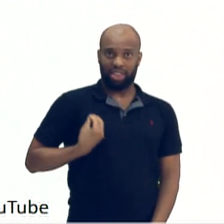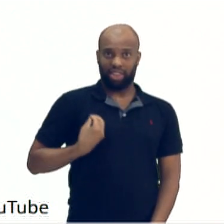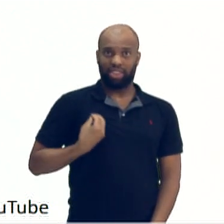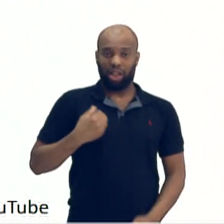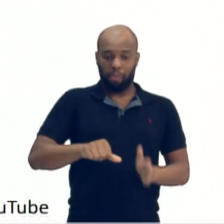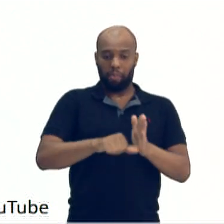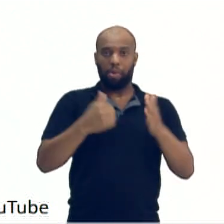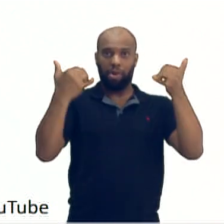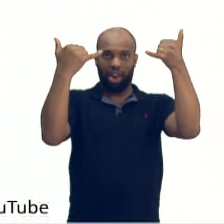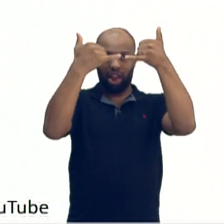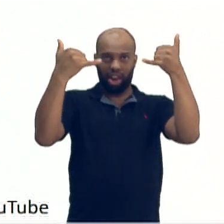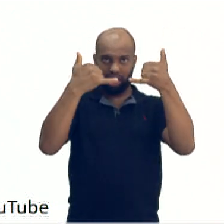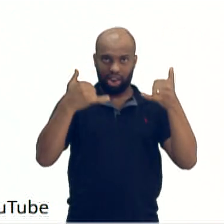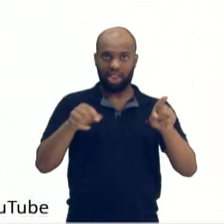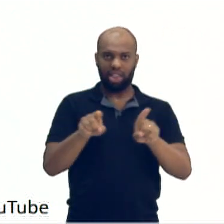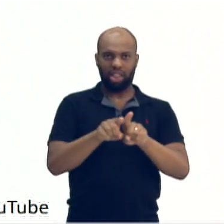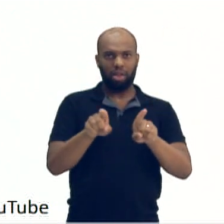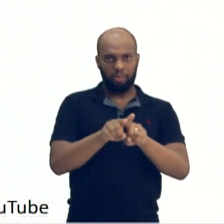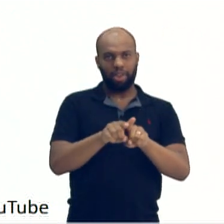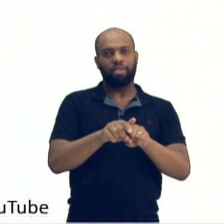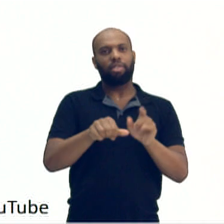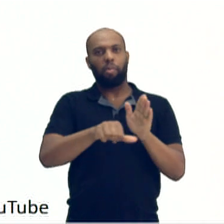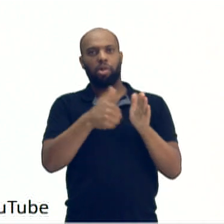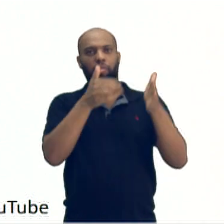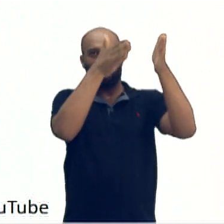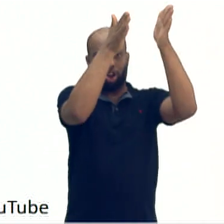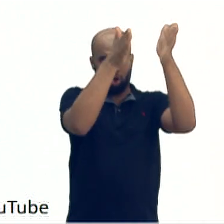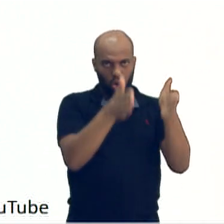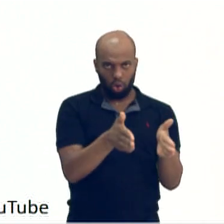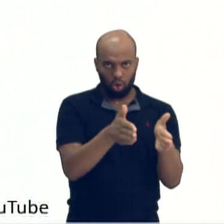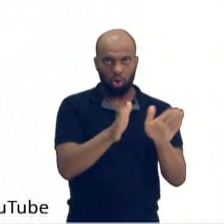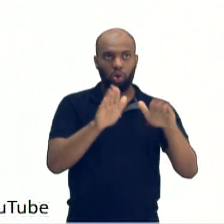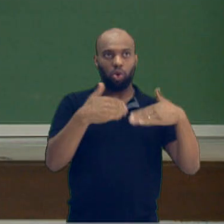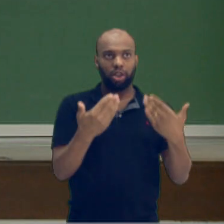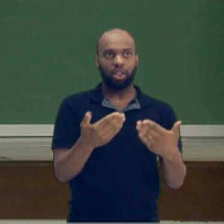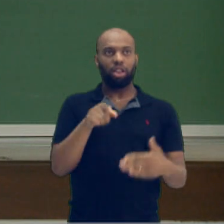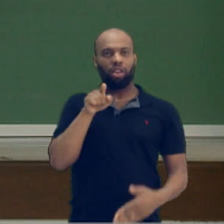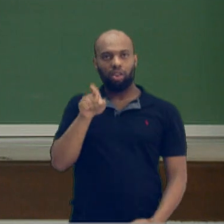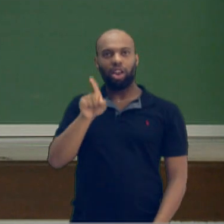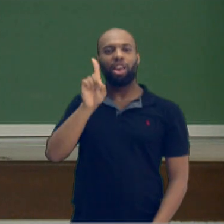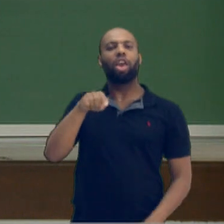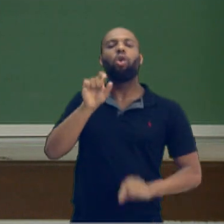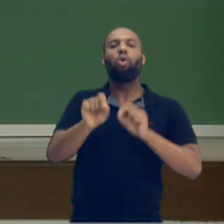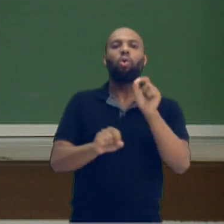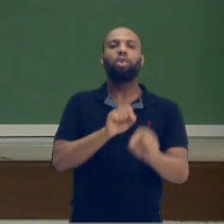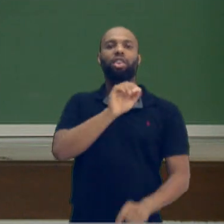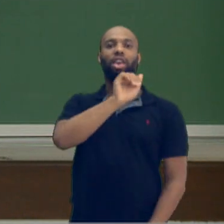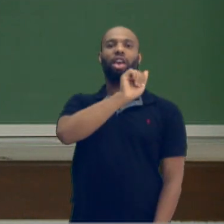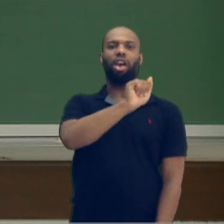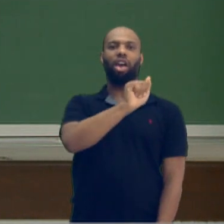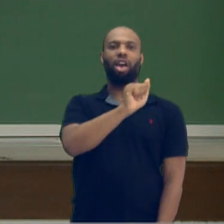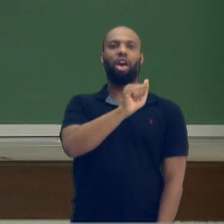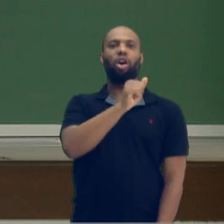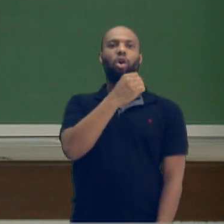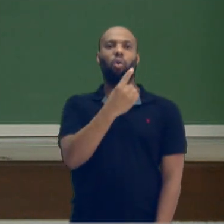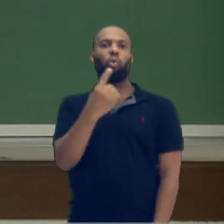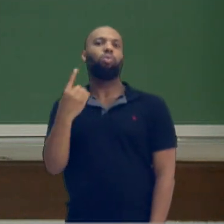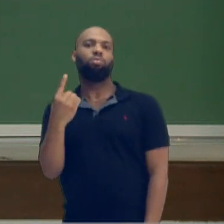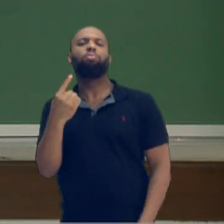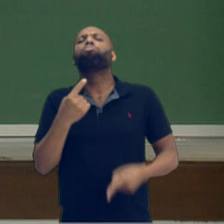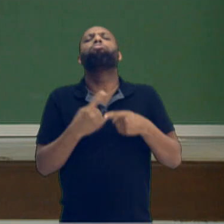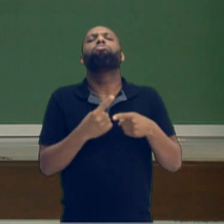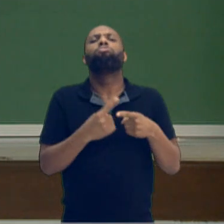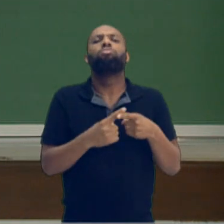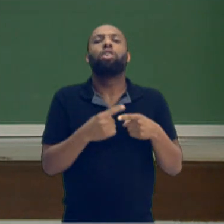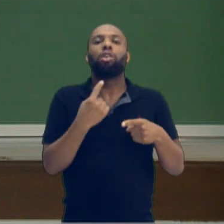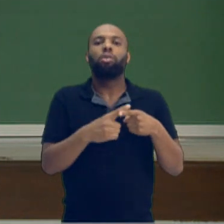e na primeira coluna. Então, a gente vai chamar esse termo de termo A11. Por